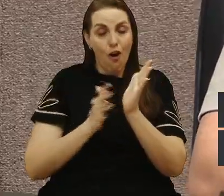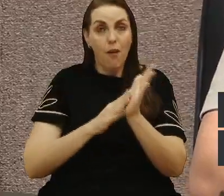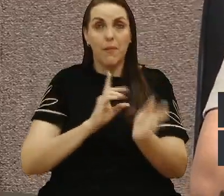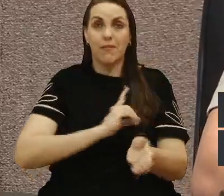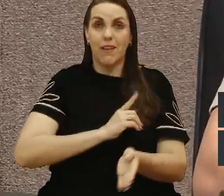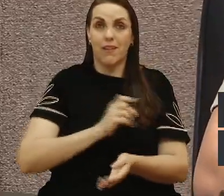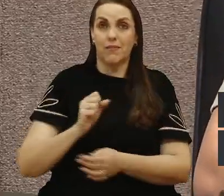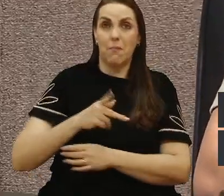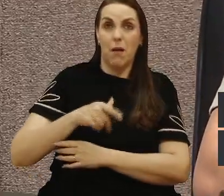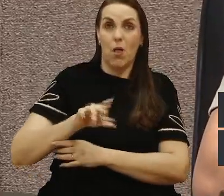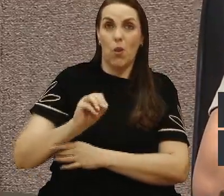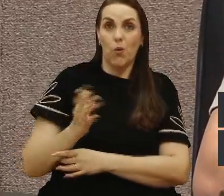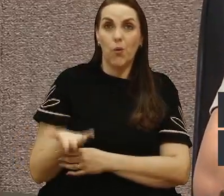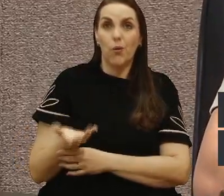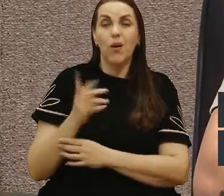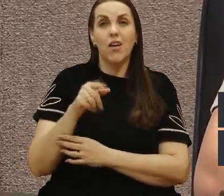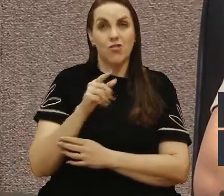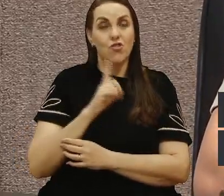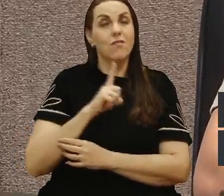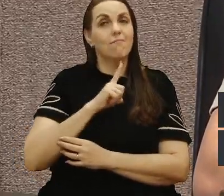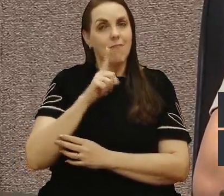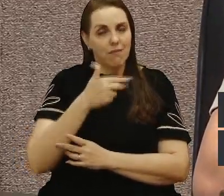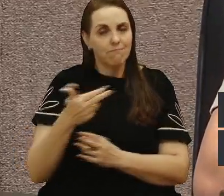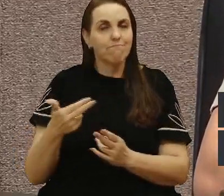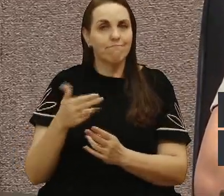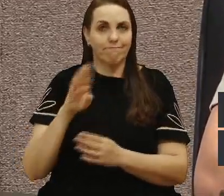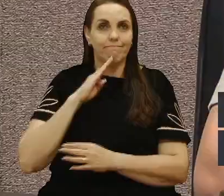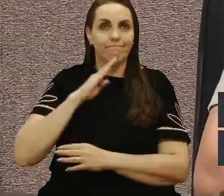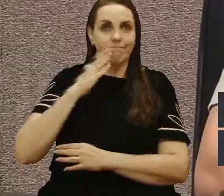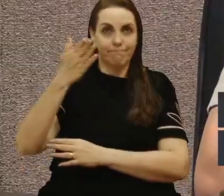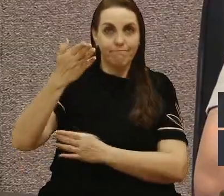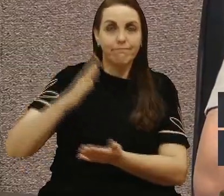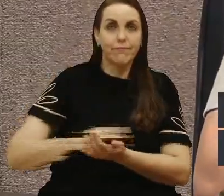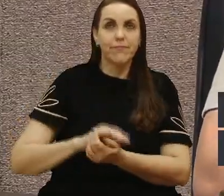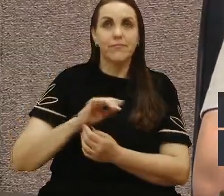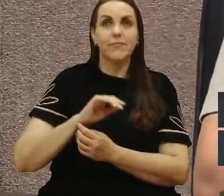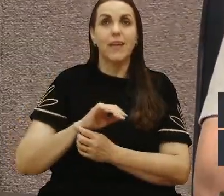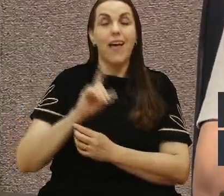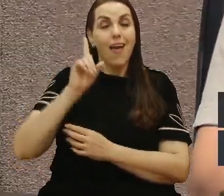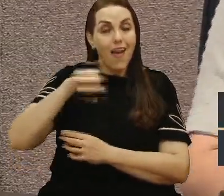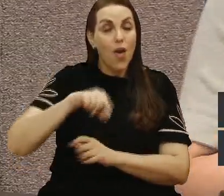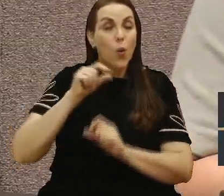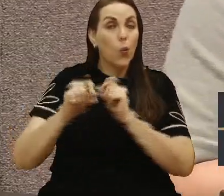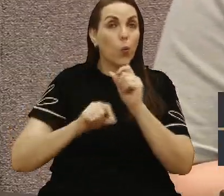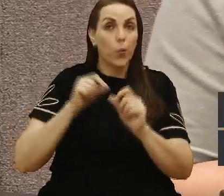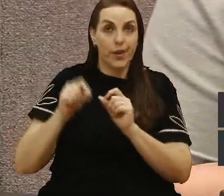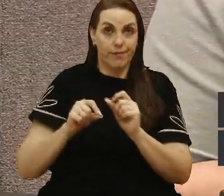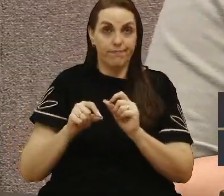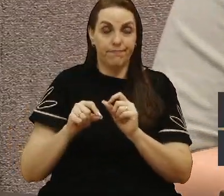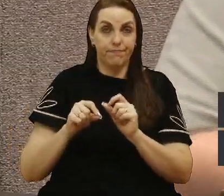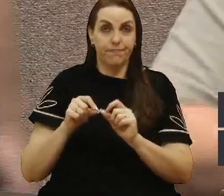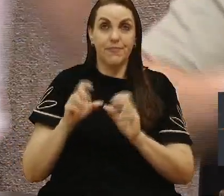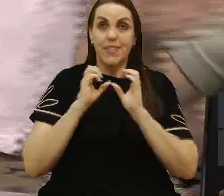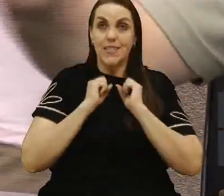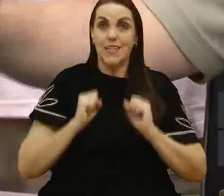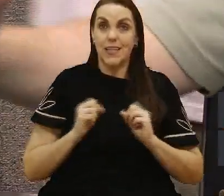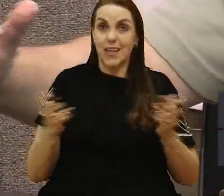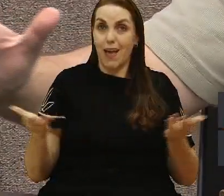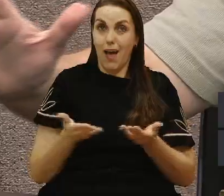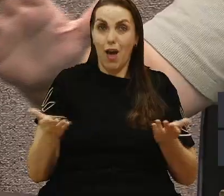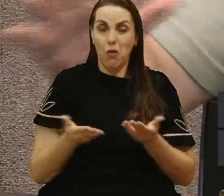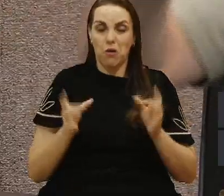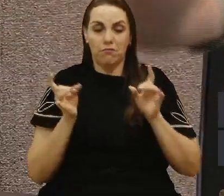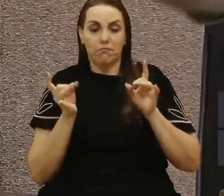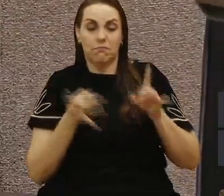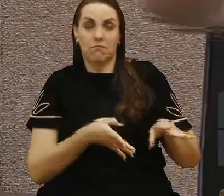também temos agora um fator, vereador Bortola, que eu não sei se Vossa Excelência mencionou, que é o fato de que a Secretaria agora deixou a proteção